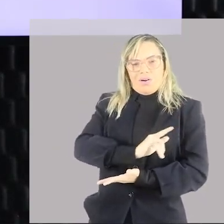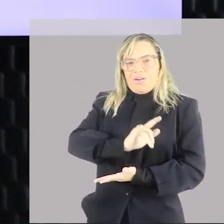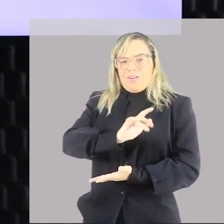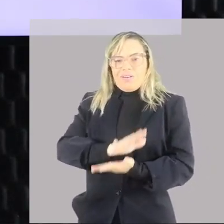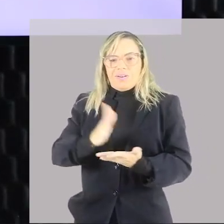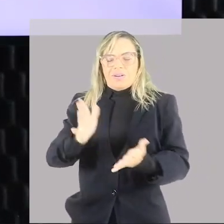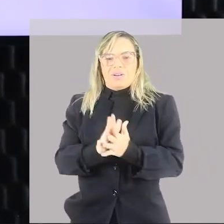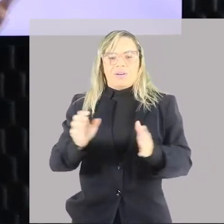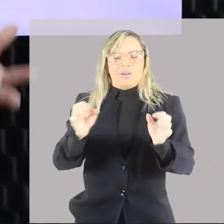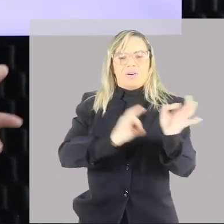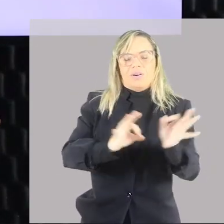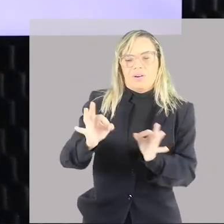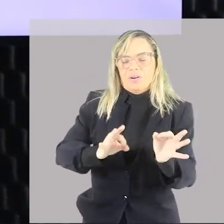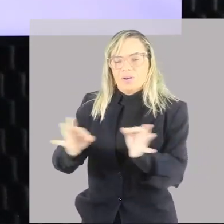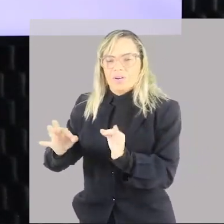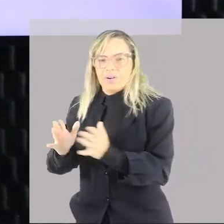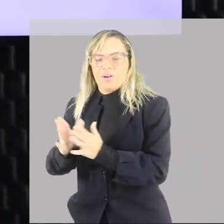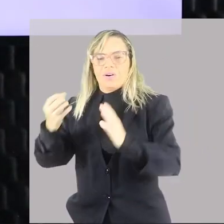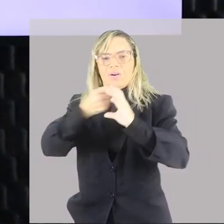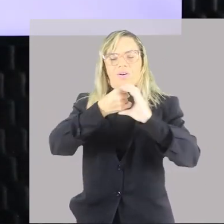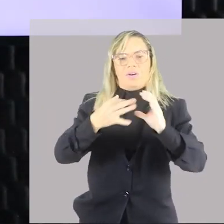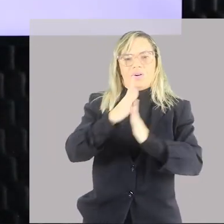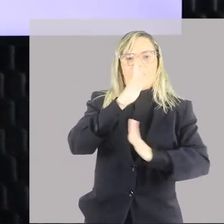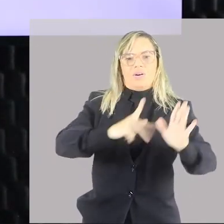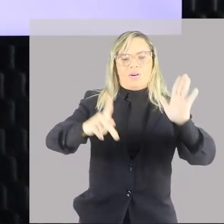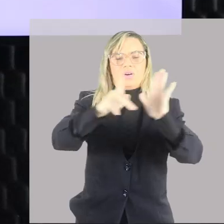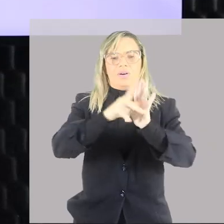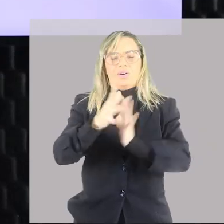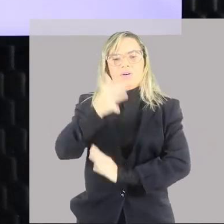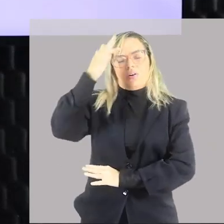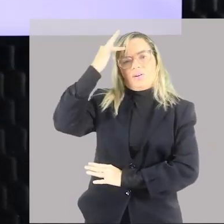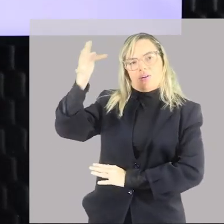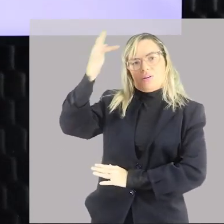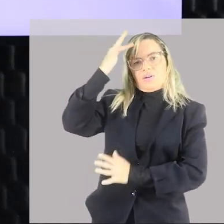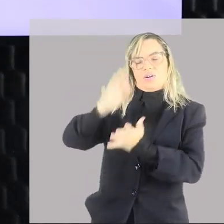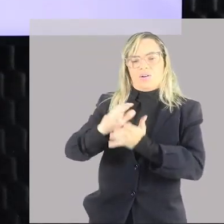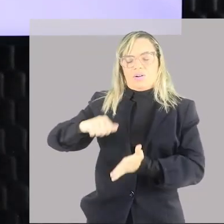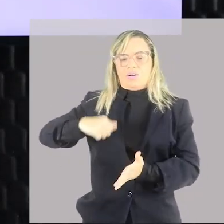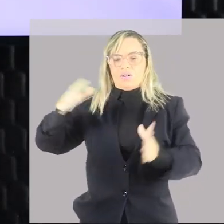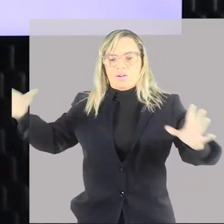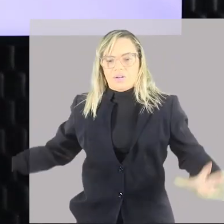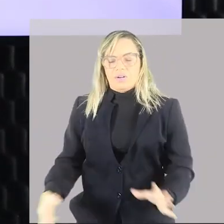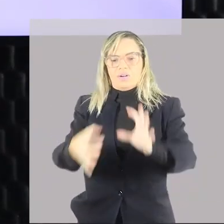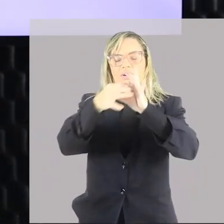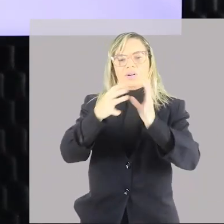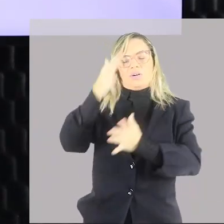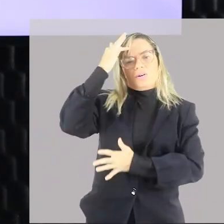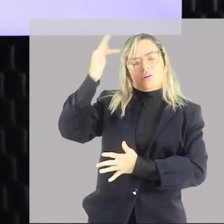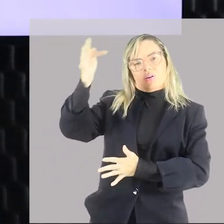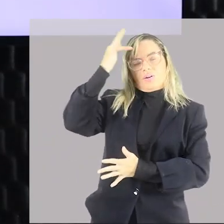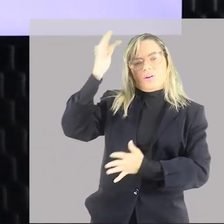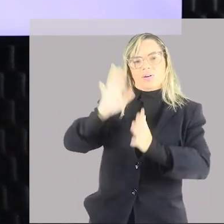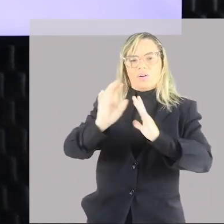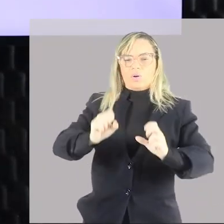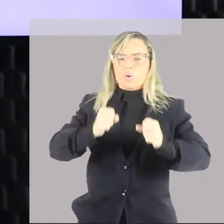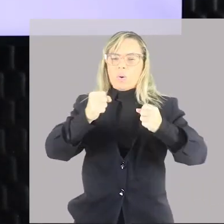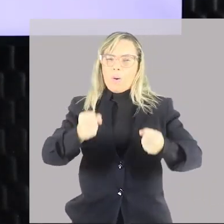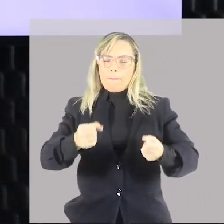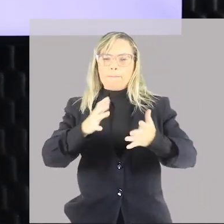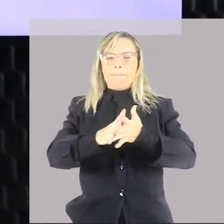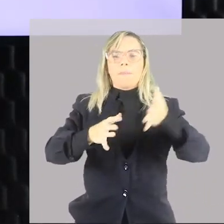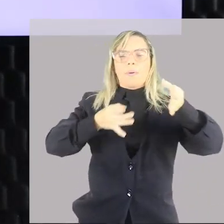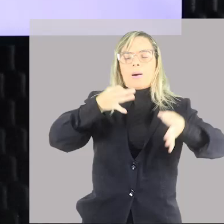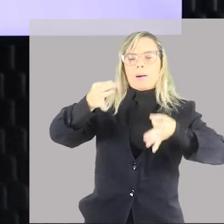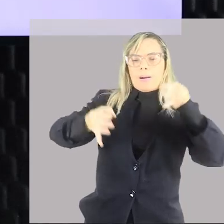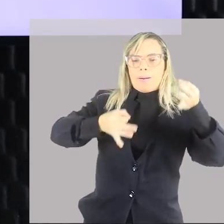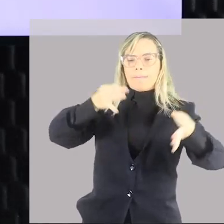a sistematização que entra como uma característica da própria filosofia, como uma atitude associada à filosofia. Nós temos o poder crítico,